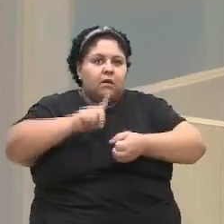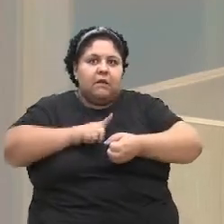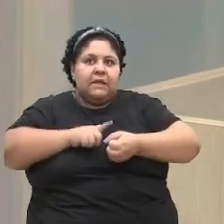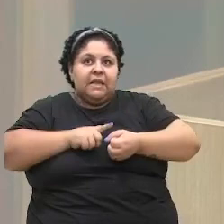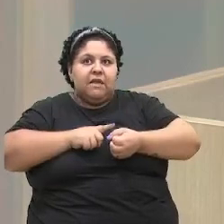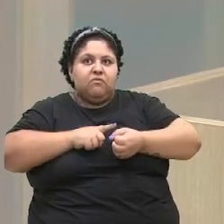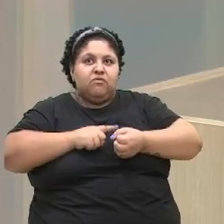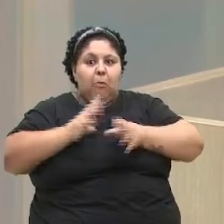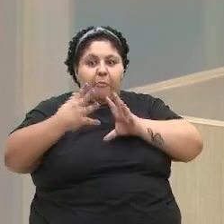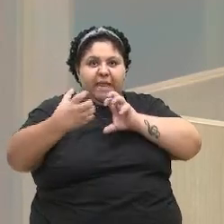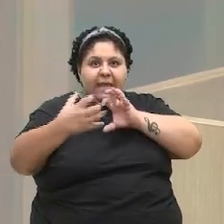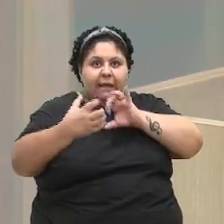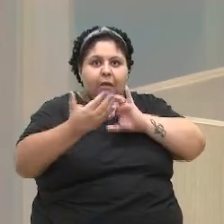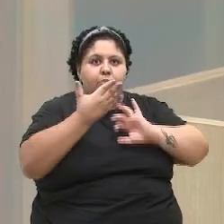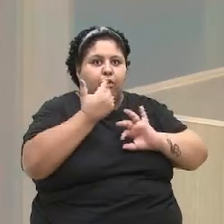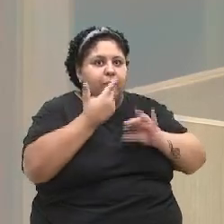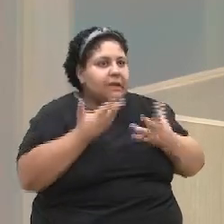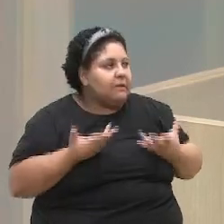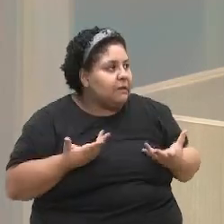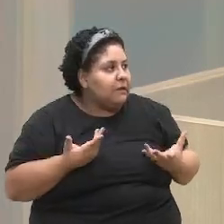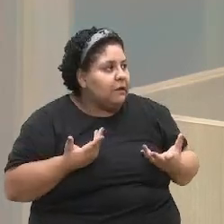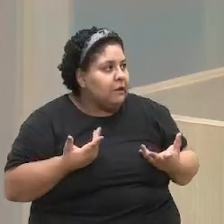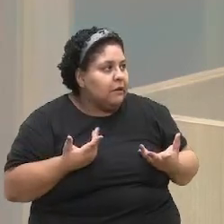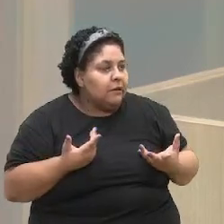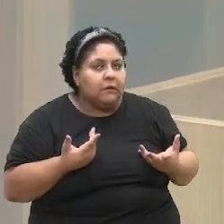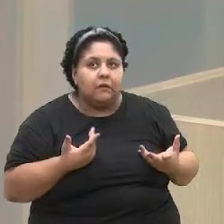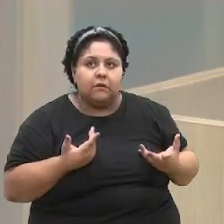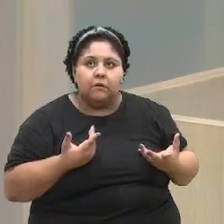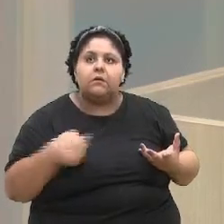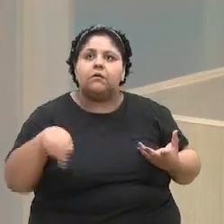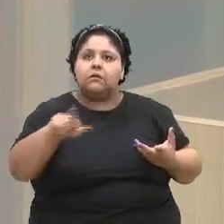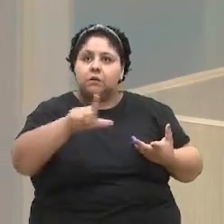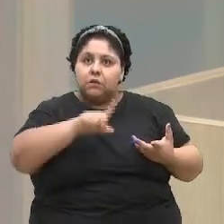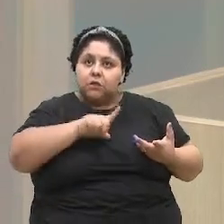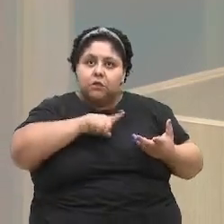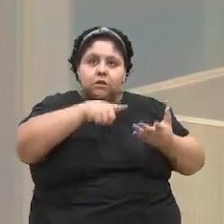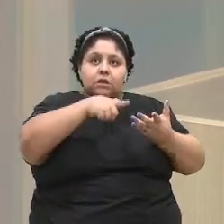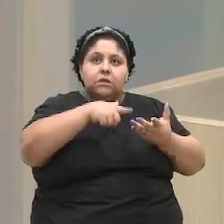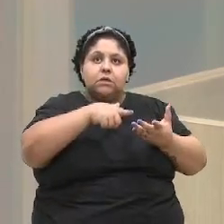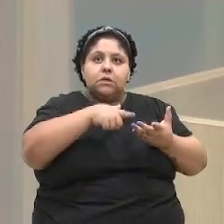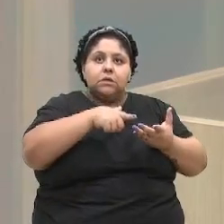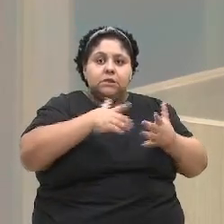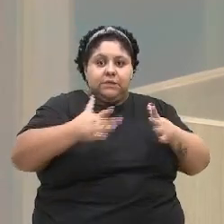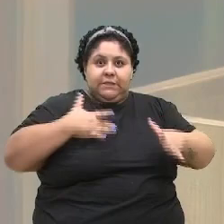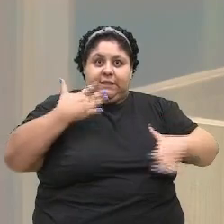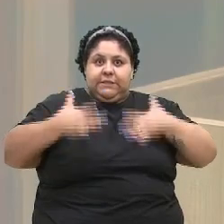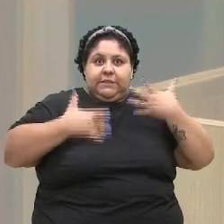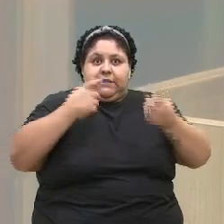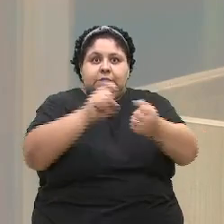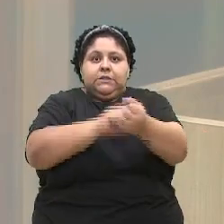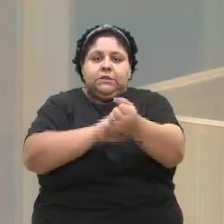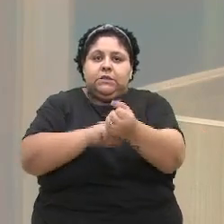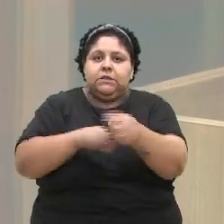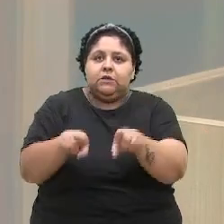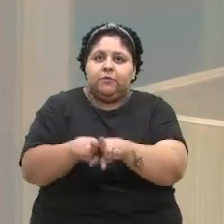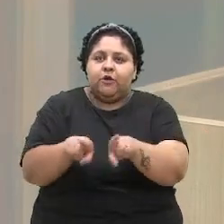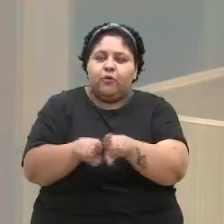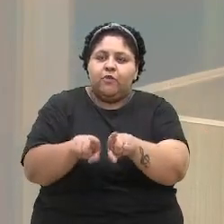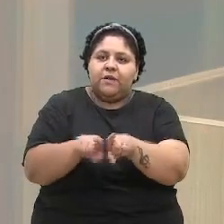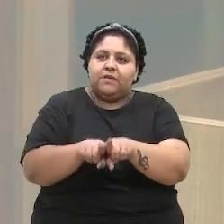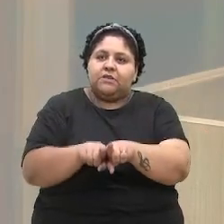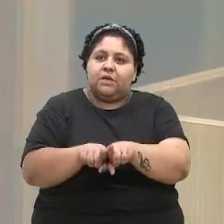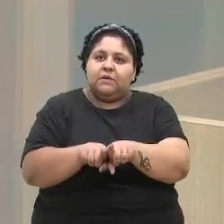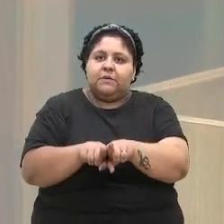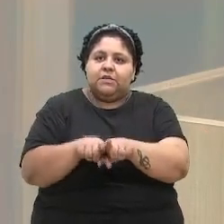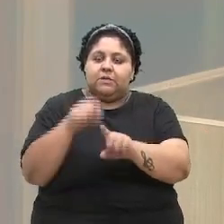por comida nós teremos despesa desespero e Pânico então eu